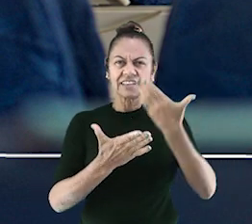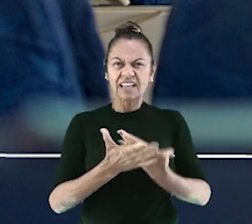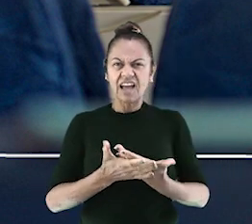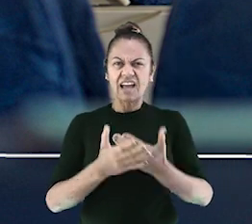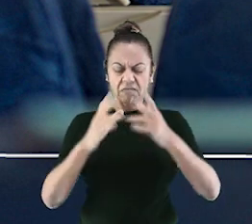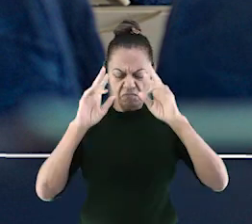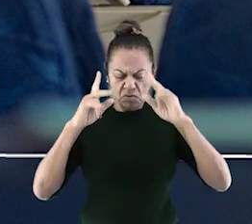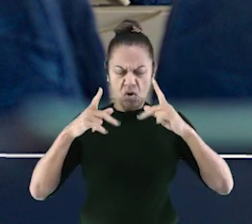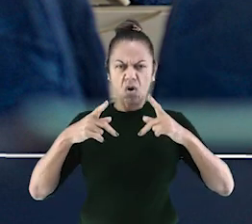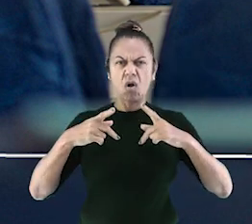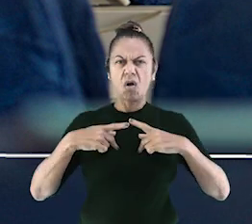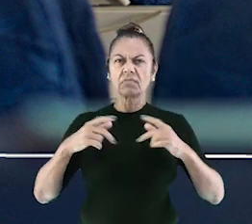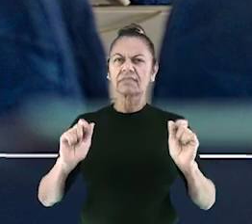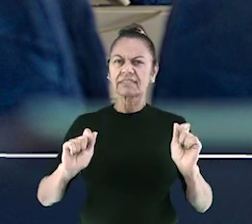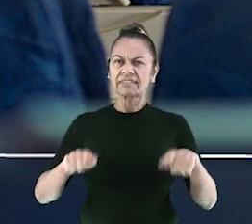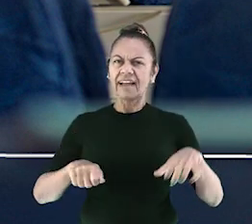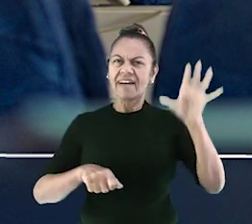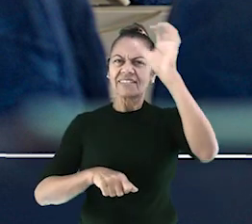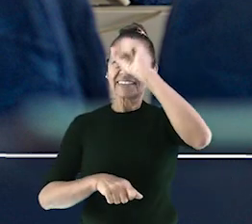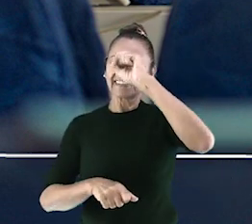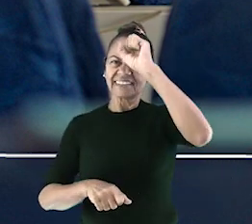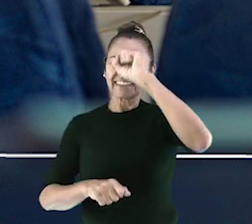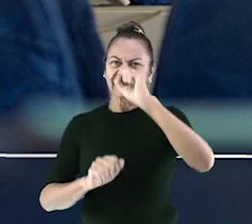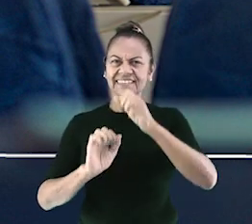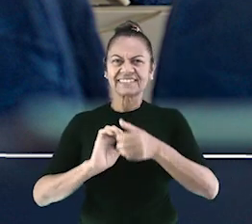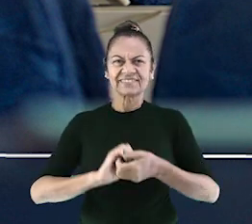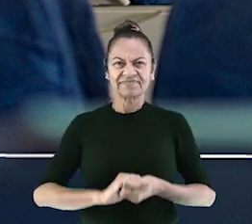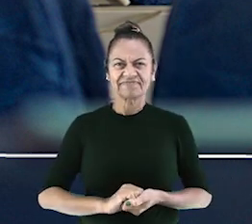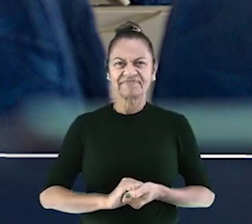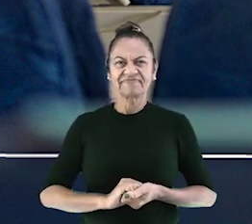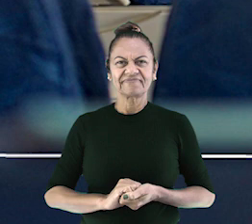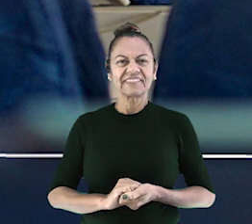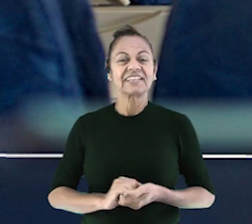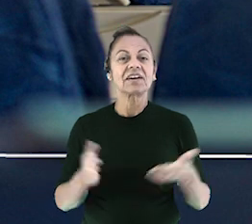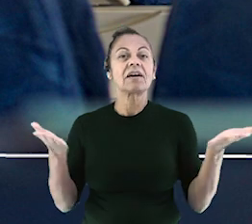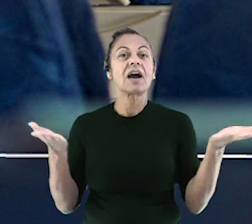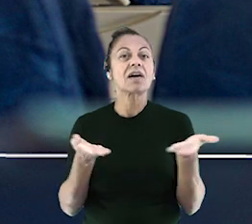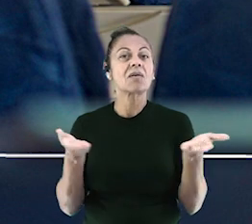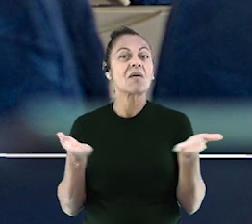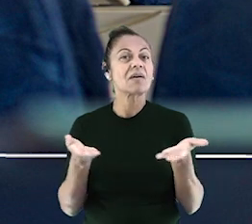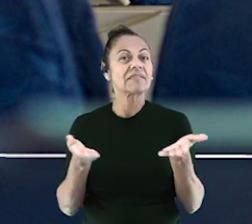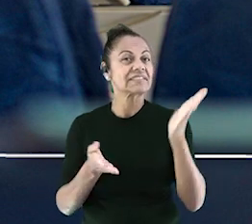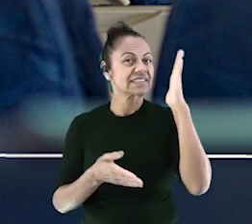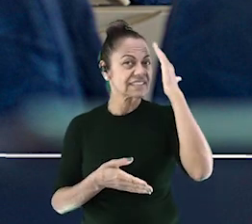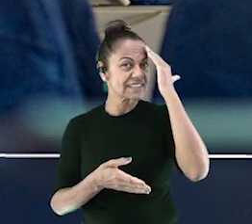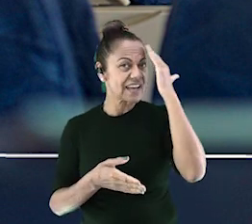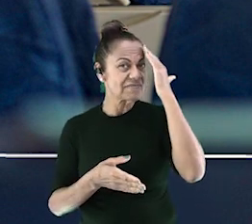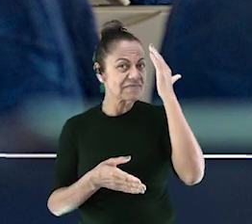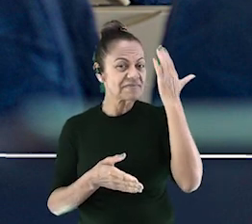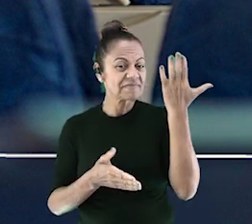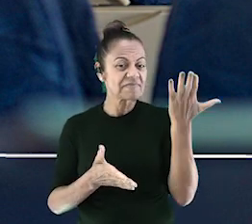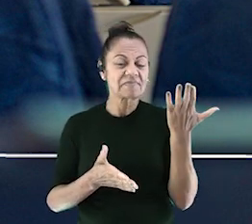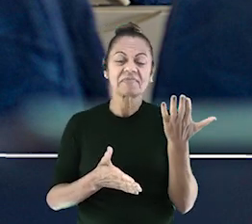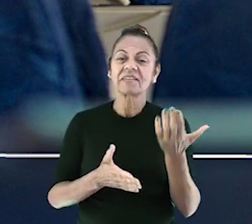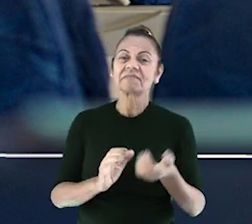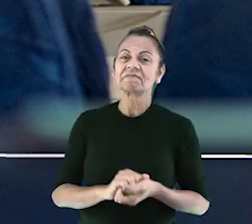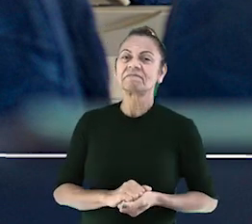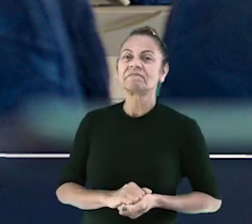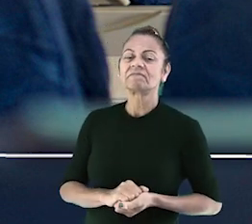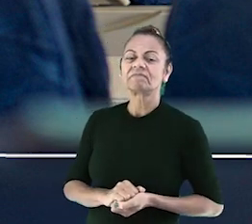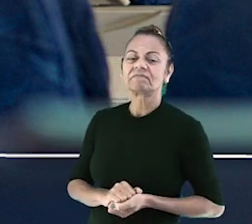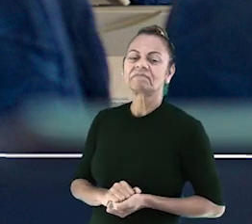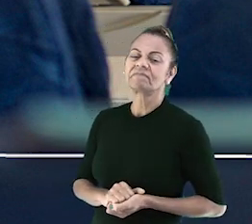aprender. E agora, sabe o que vem a seguir? Você sabe? Fala aí! Grita aí que eu quero